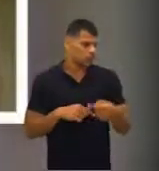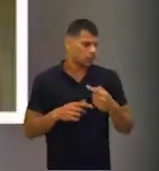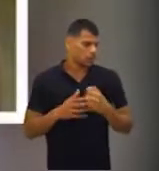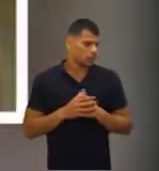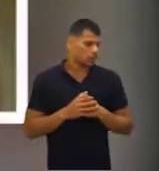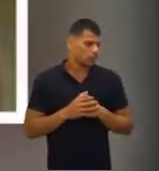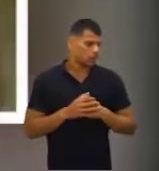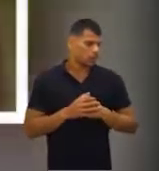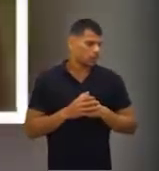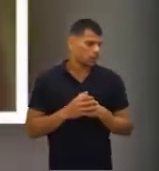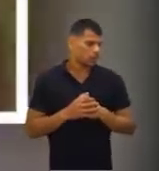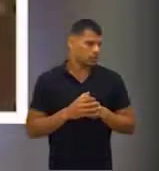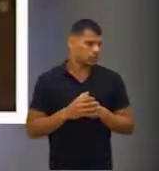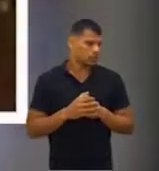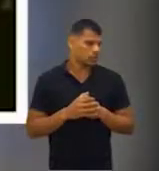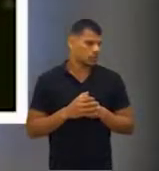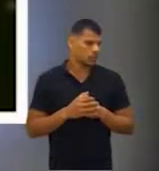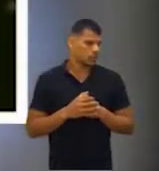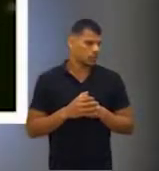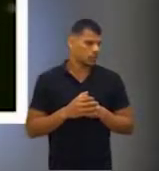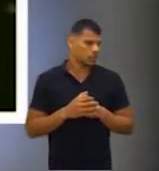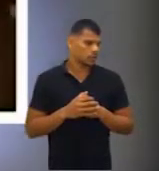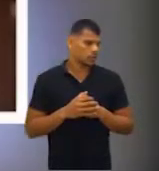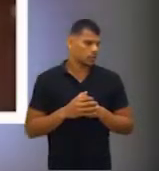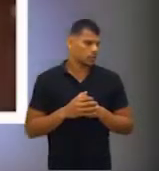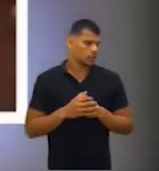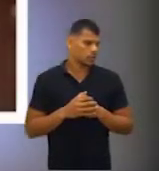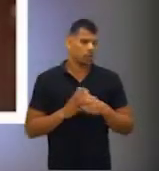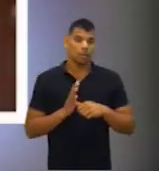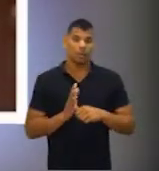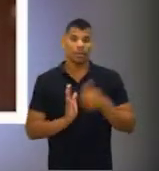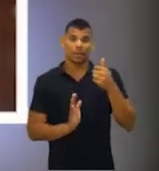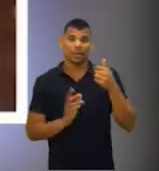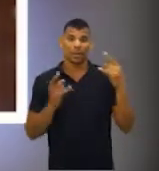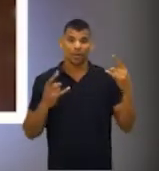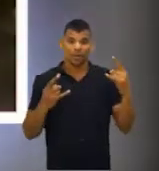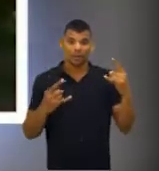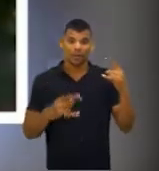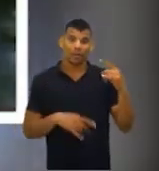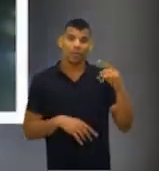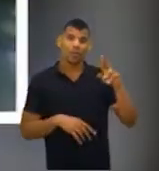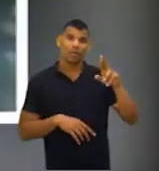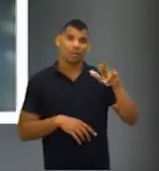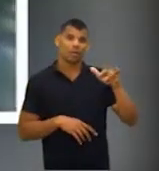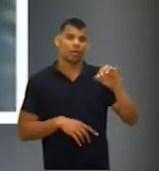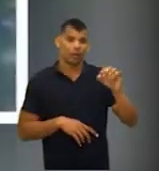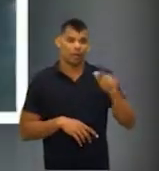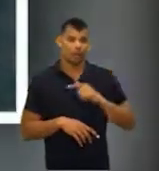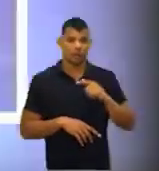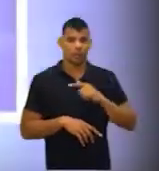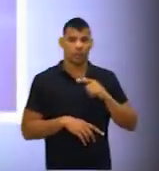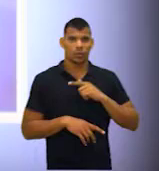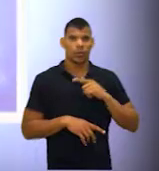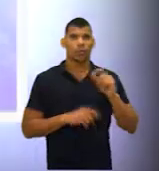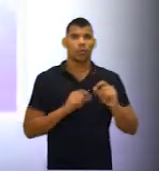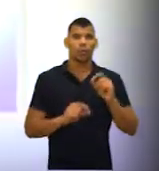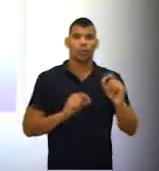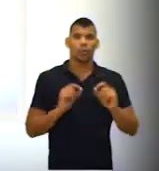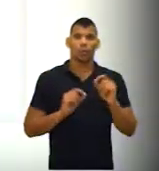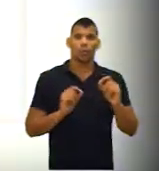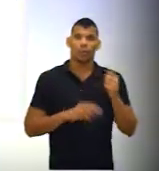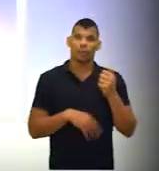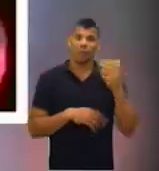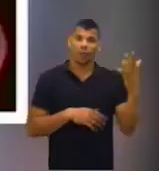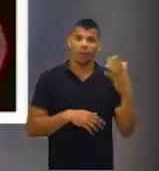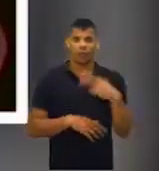de pessoas que se calar. Relembra aquele momento pra gente. Um momento brabo, mas que depois ficou cult.